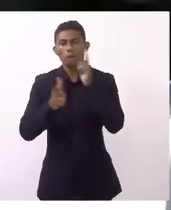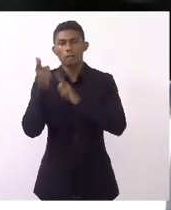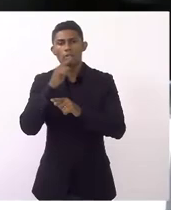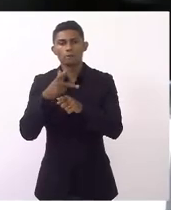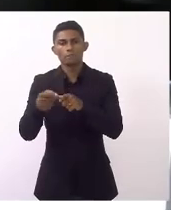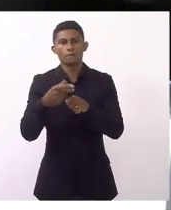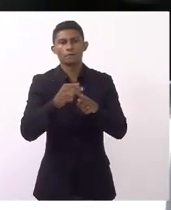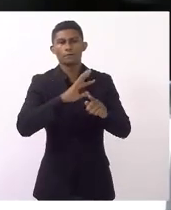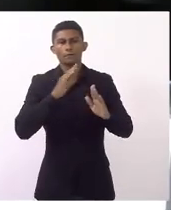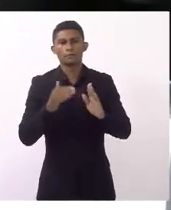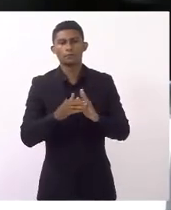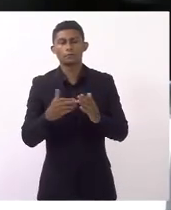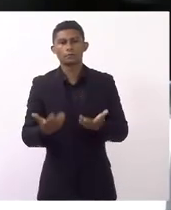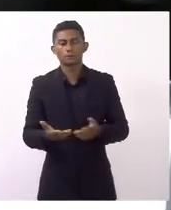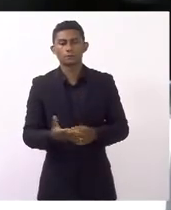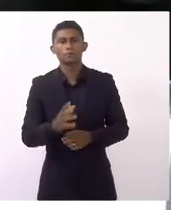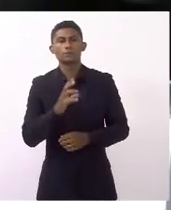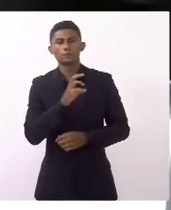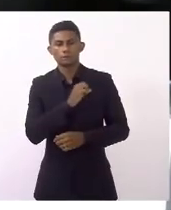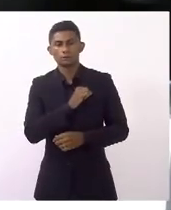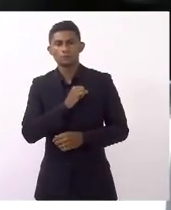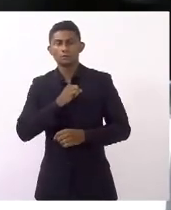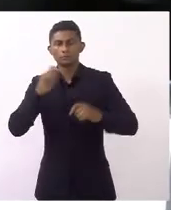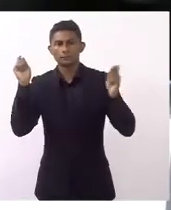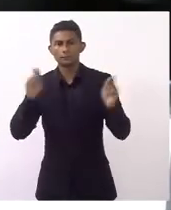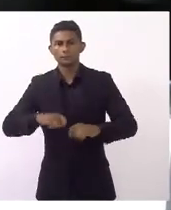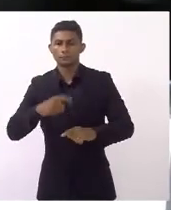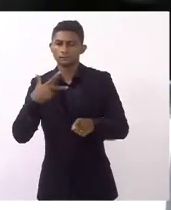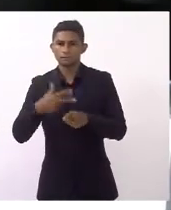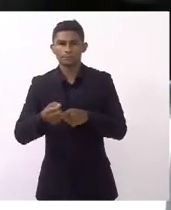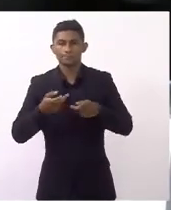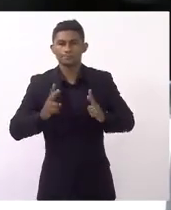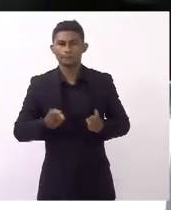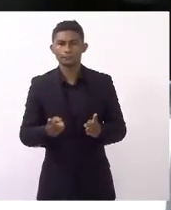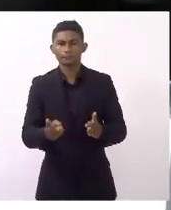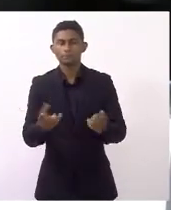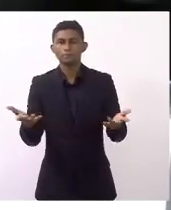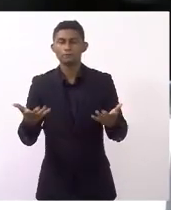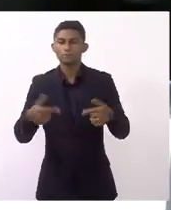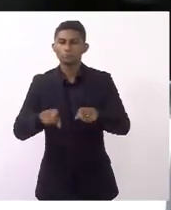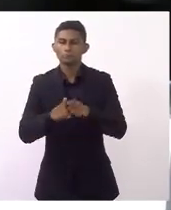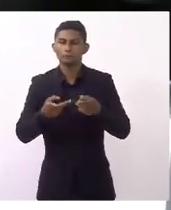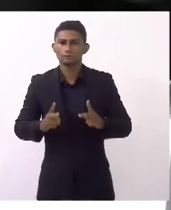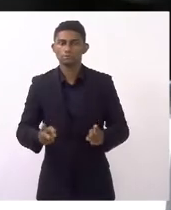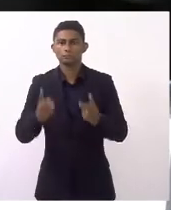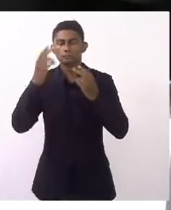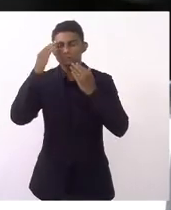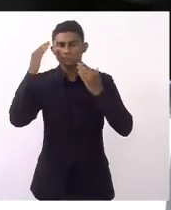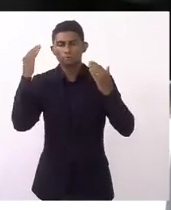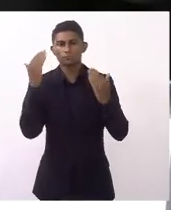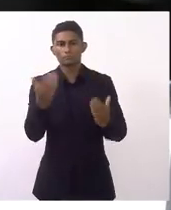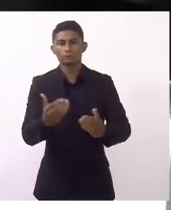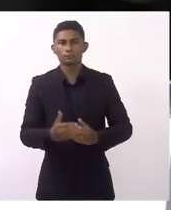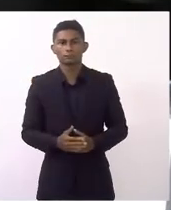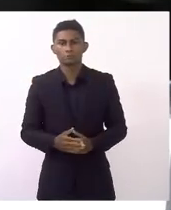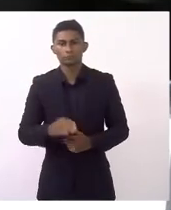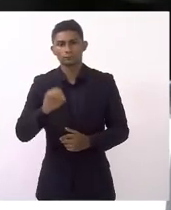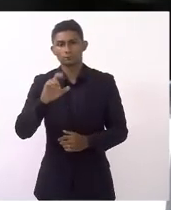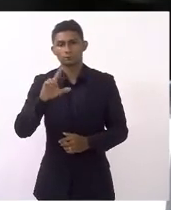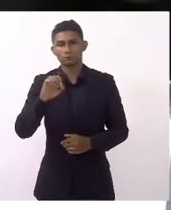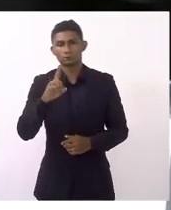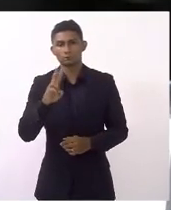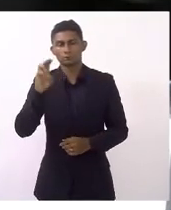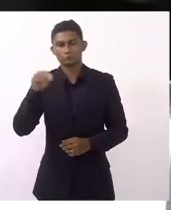Tudo e com amor nem sei lá sempre hoje é sempre muito obrigado aula do